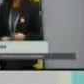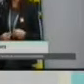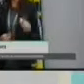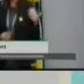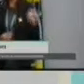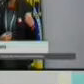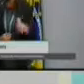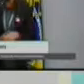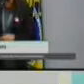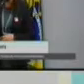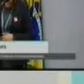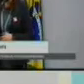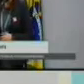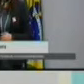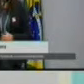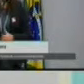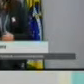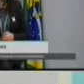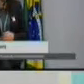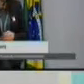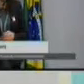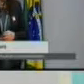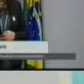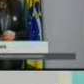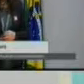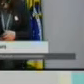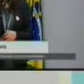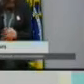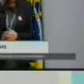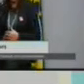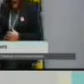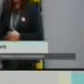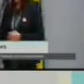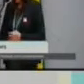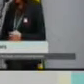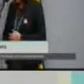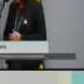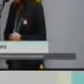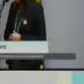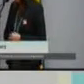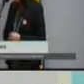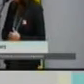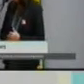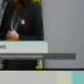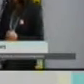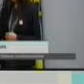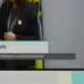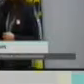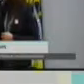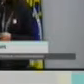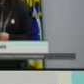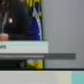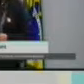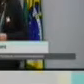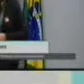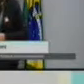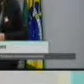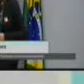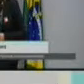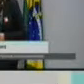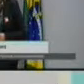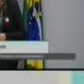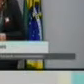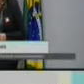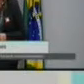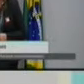uma casa, muitas vezes, sem conseguir que seus projetos efetivamente se consolidem numa lei. E eu e a deputada Flávia